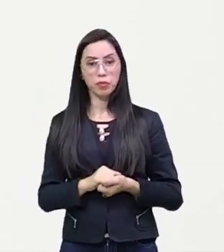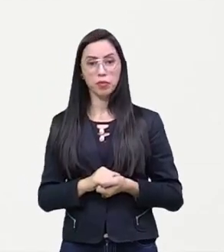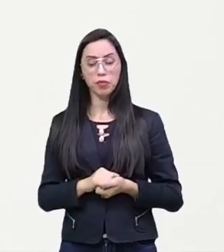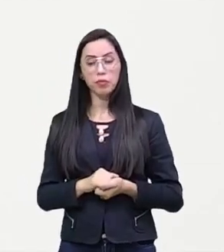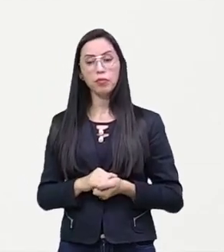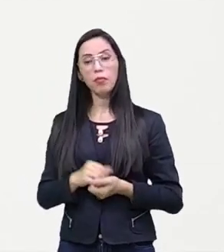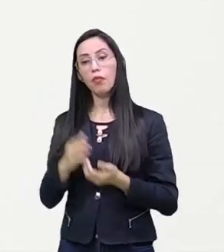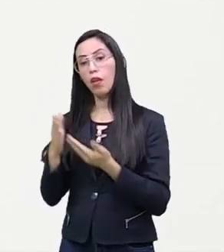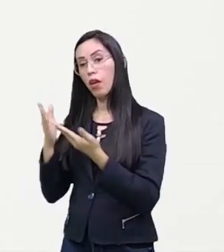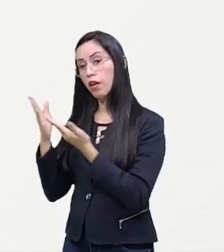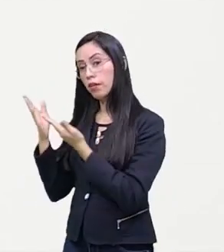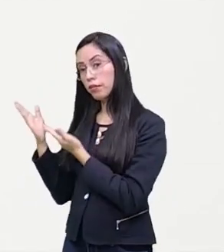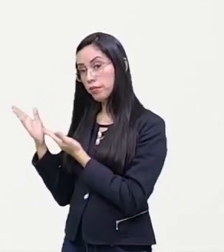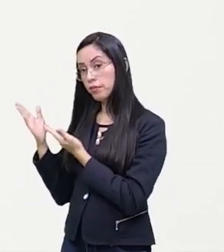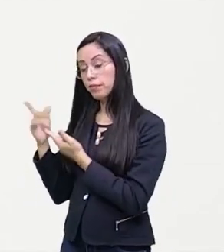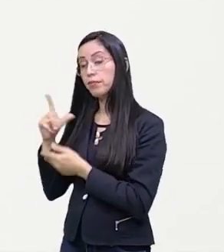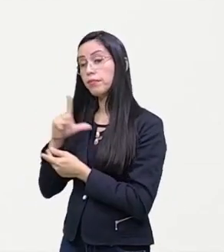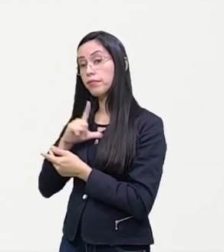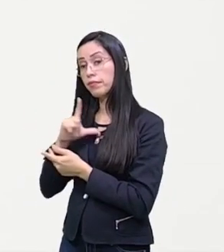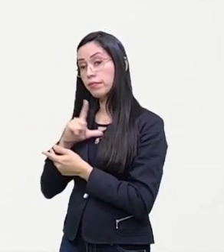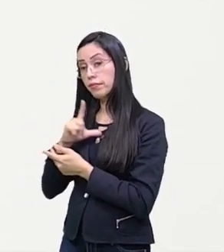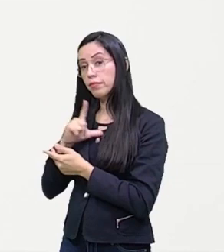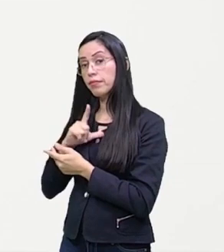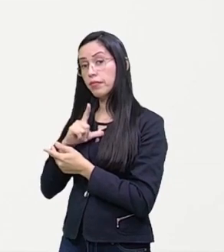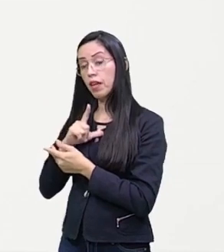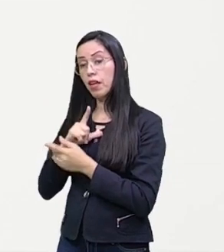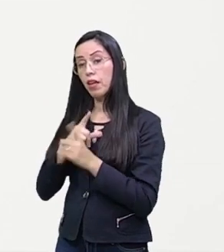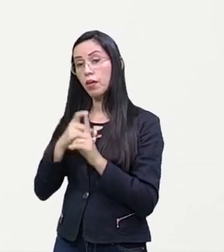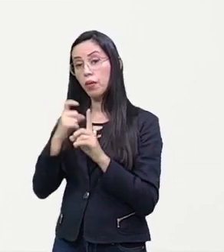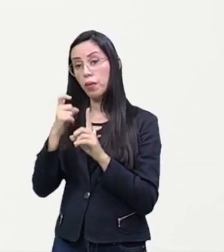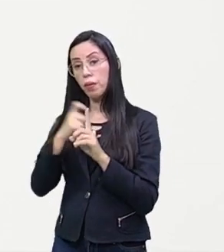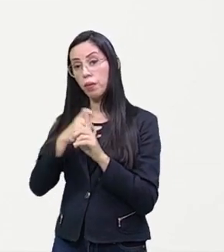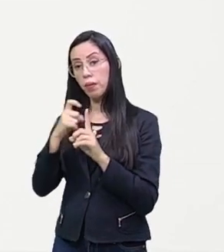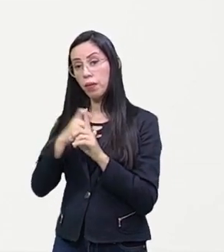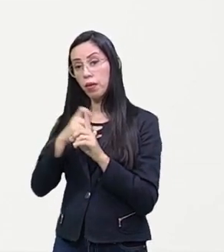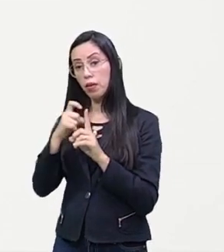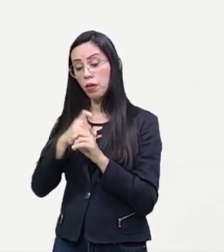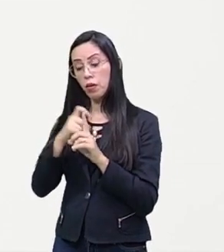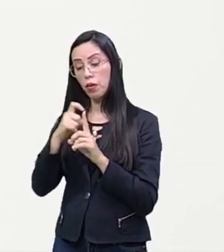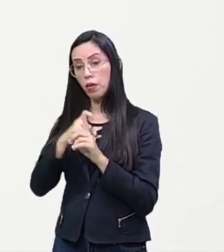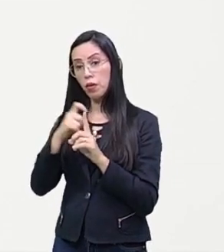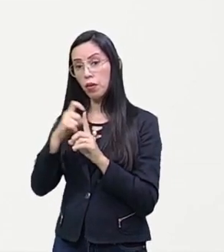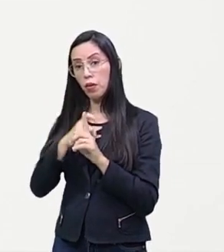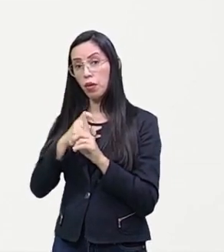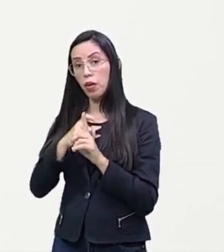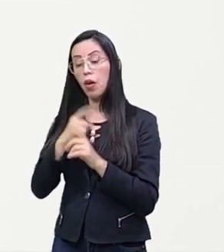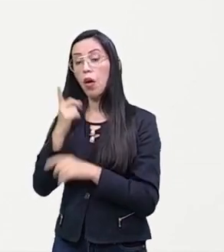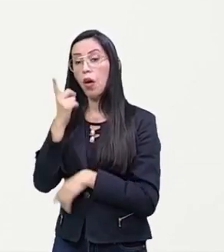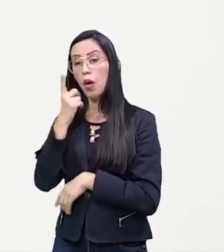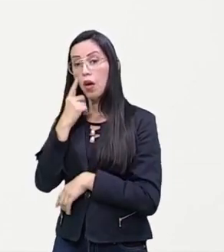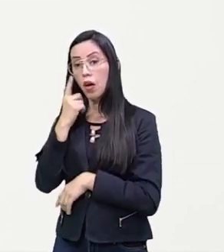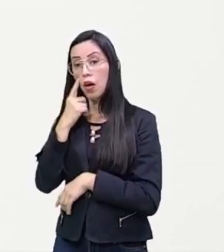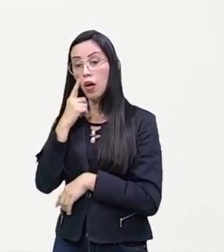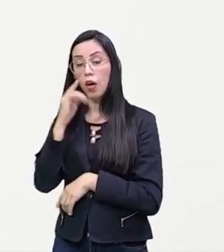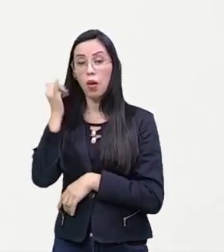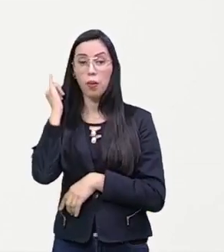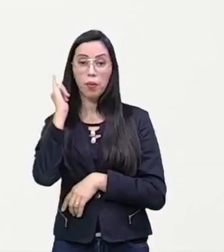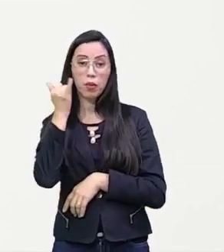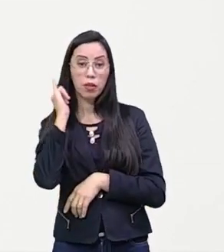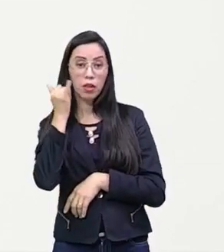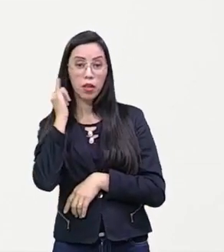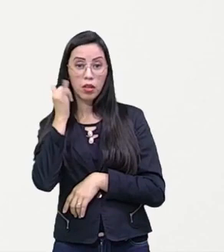Aqui eu tenho mito, não é? O que é um mito, professora? O mito é uma